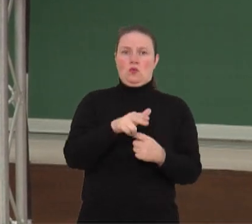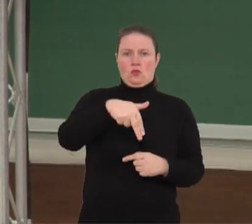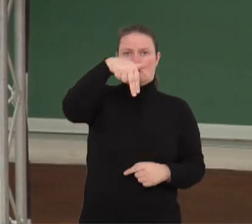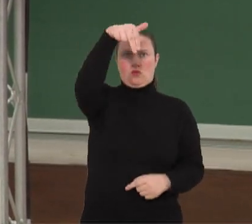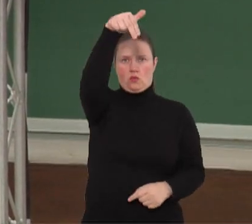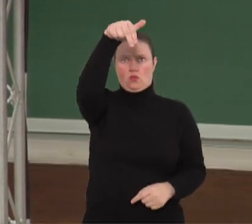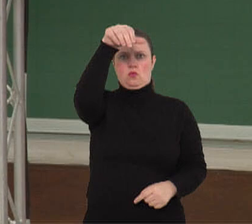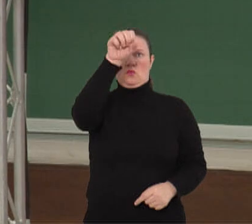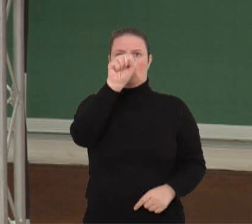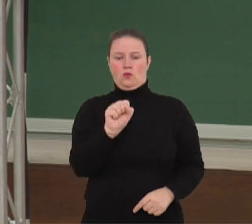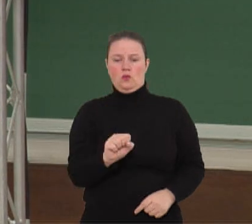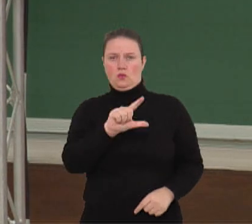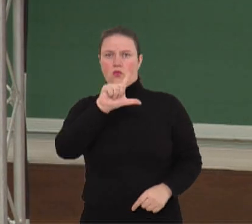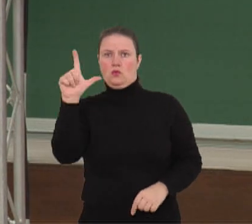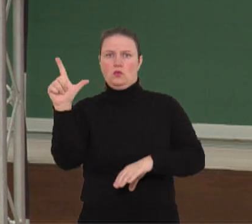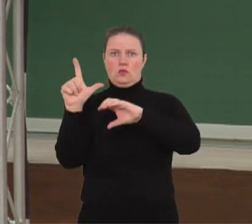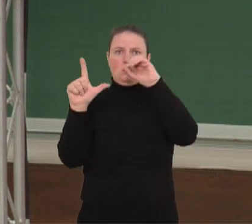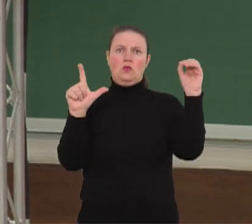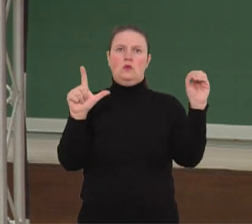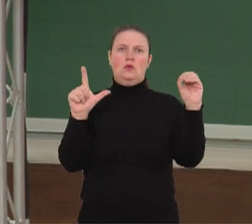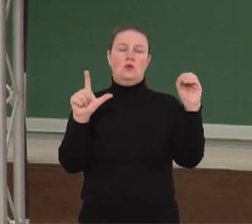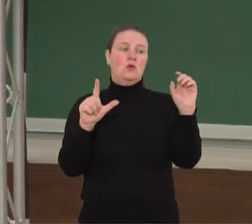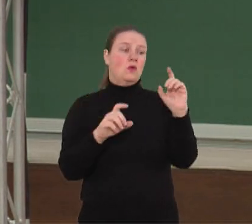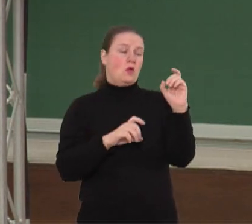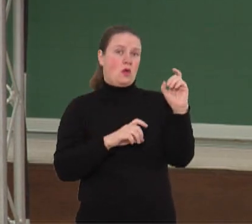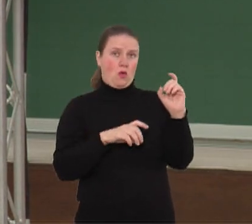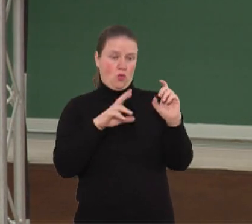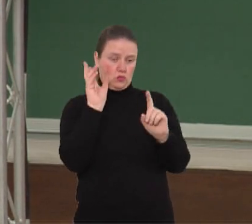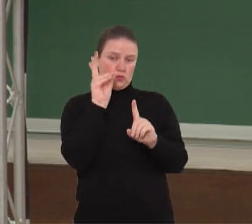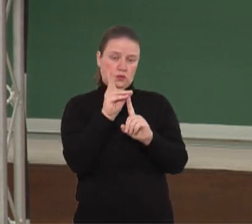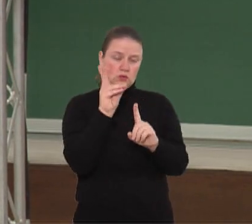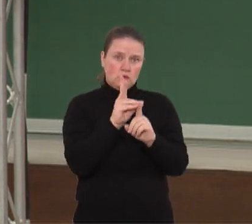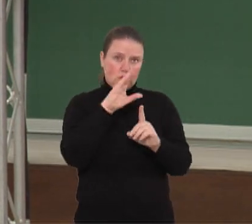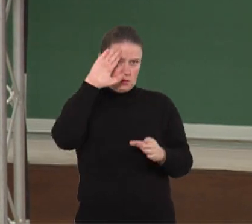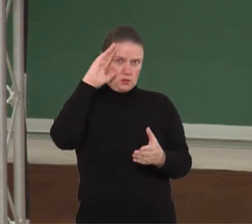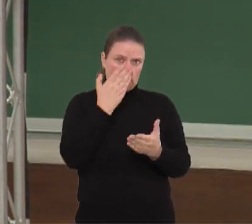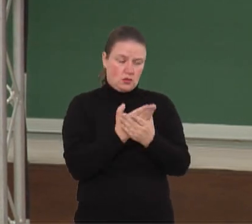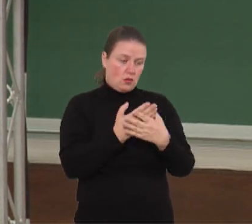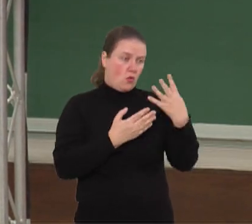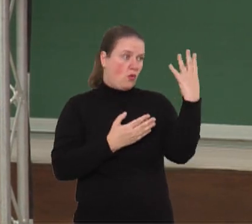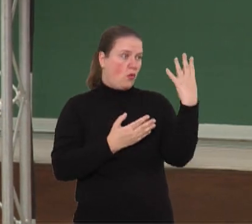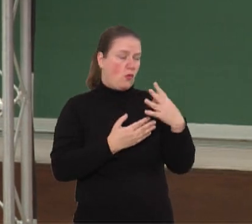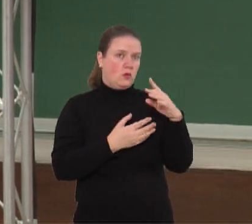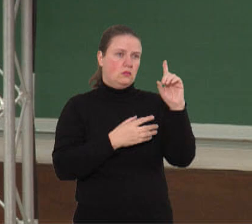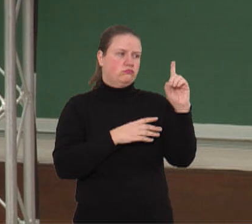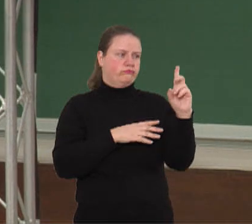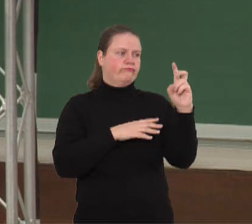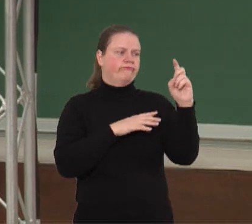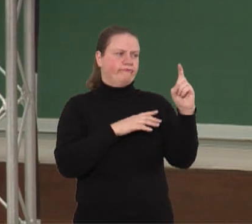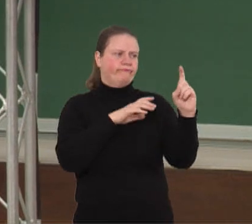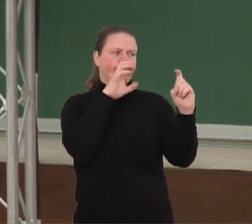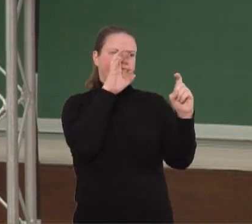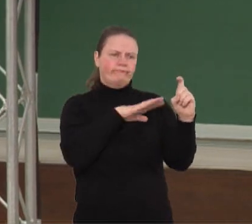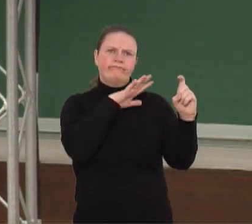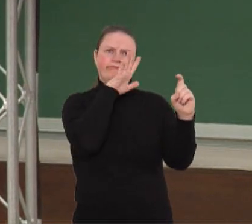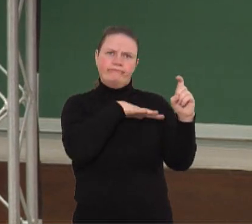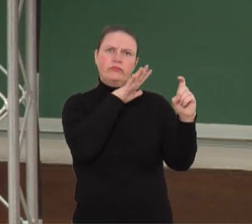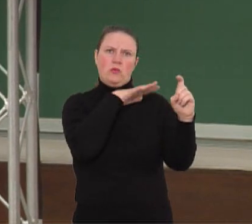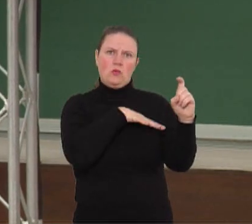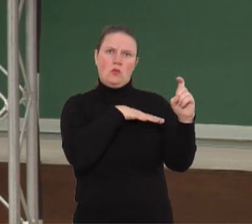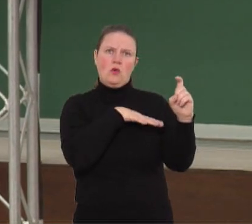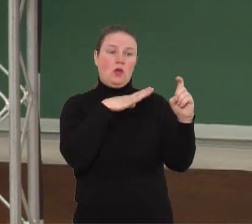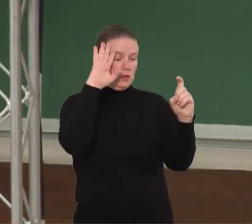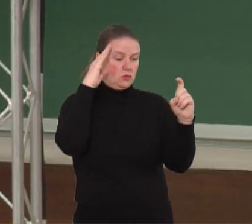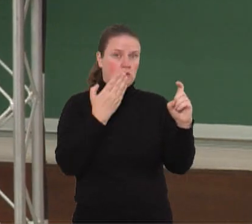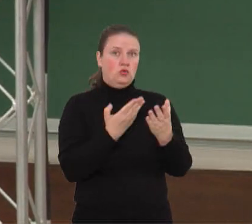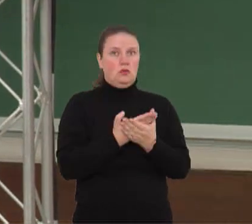que indicava para os 4 deuses, que eles acreditavam, que ajudou um dos deuses, que é um 5º deus, que fica bem na direção